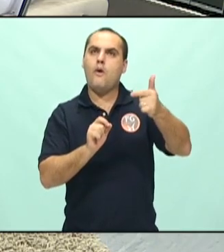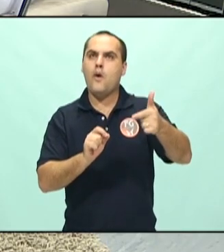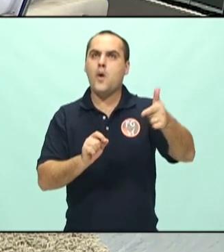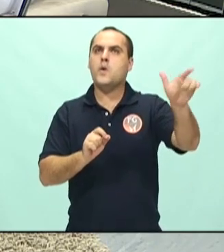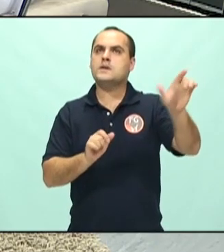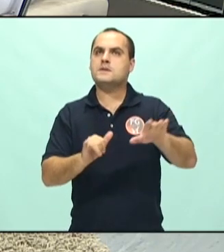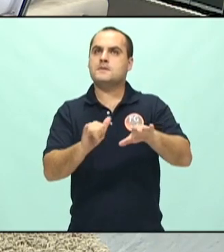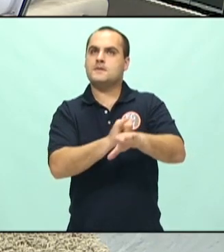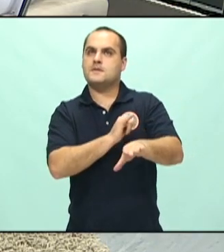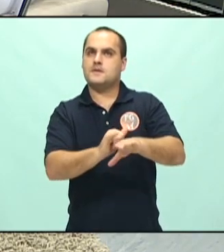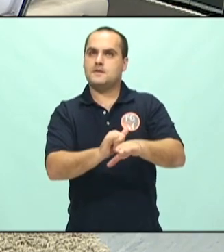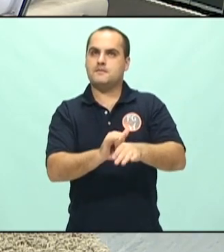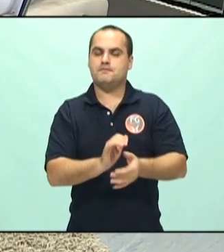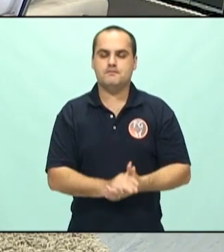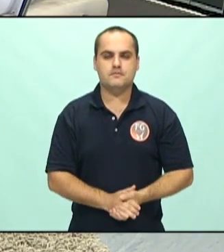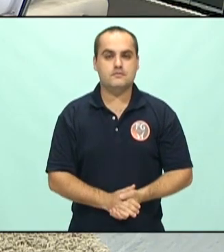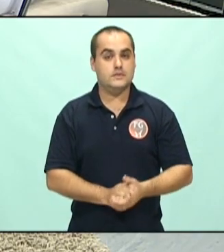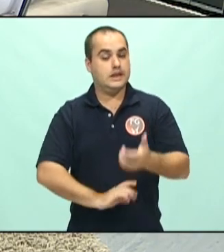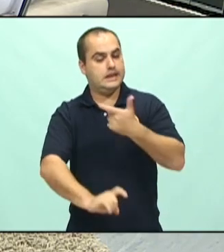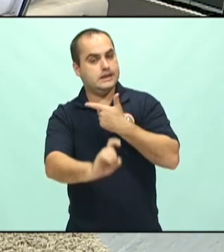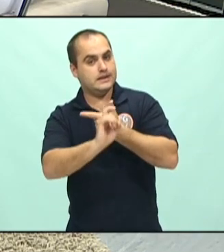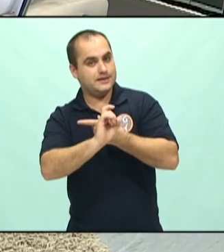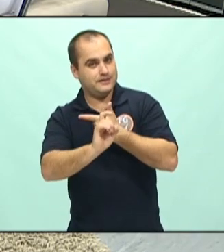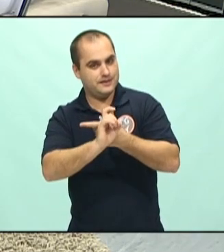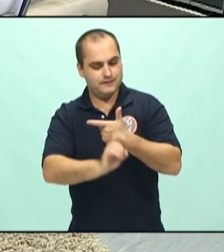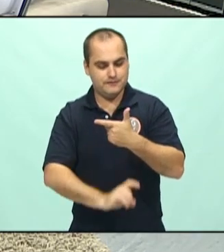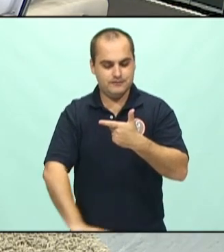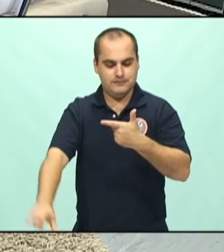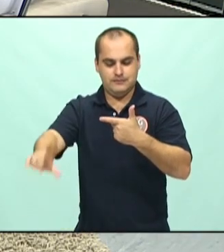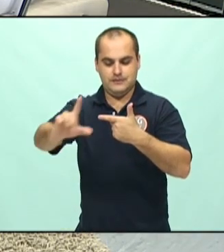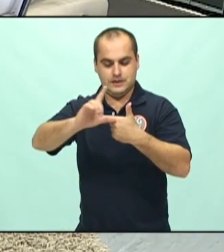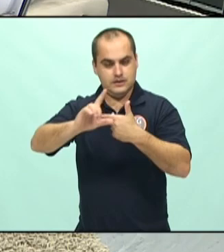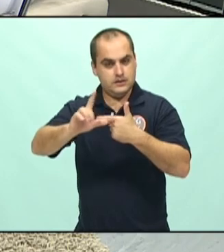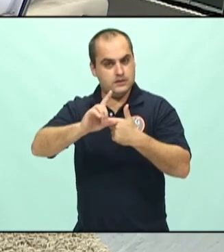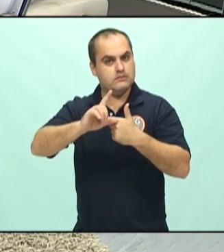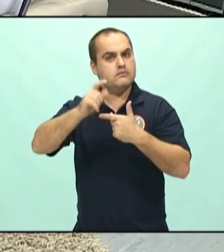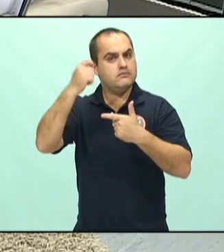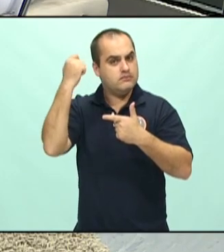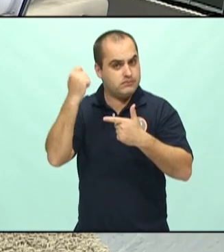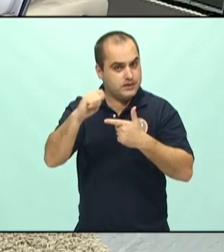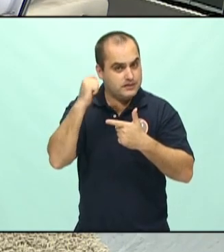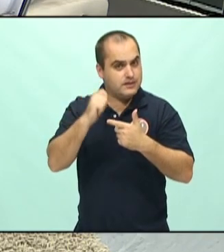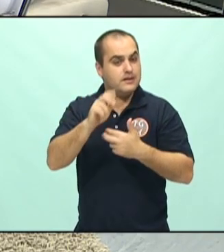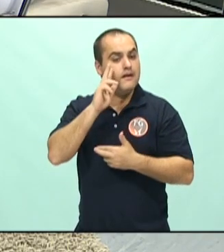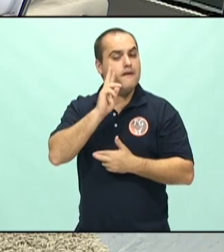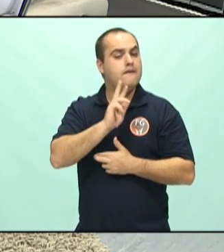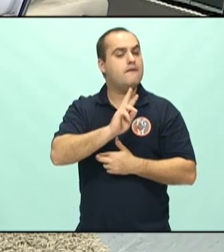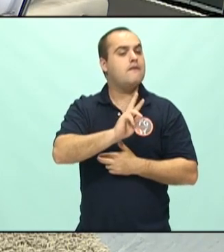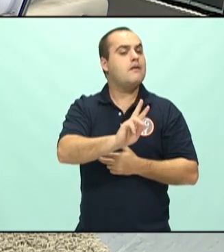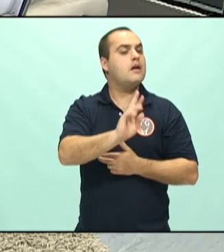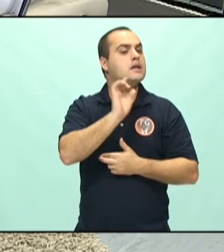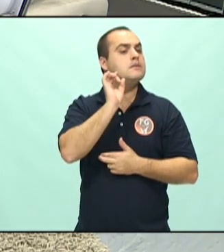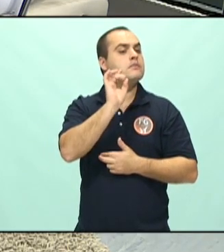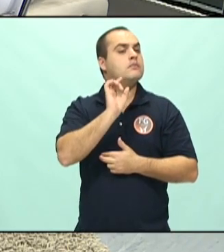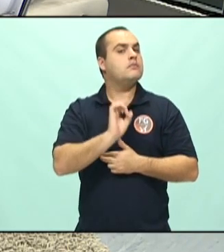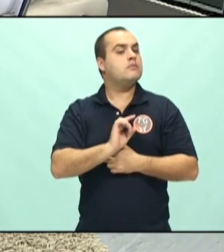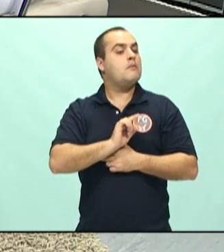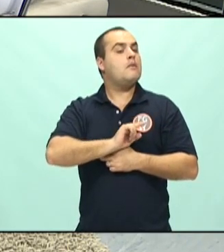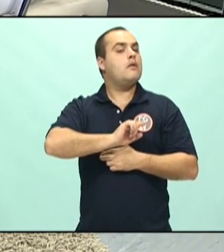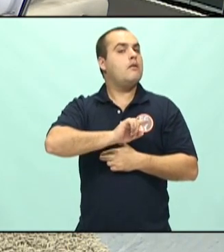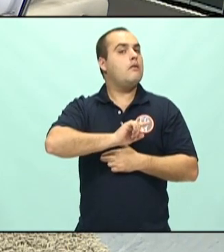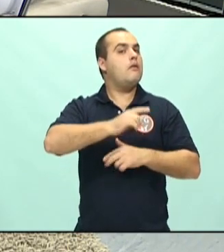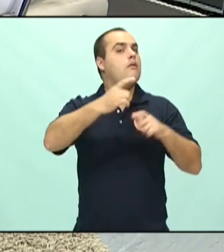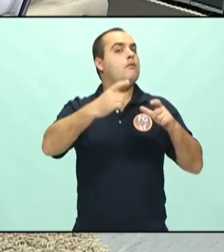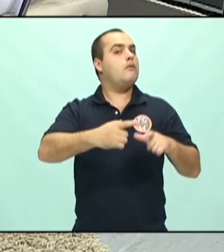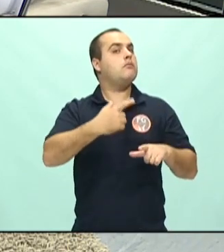executivo os senhores do do legislativo e tal tem que olhar realmente com outros olhos porque é coisa cresce mais